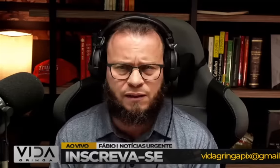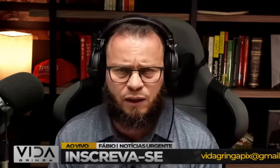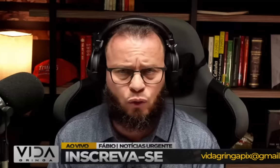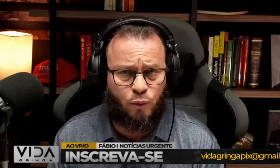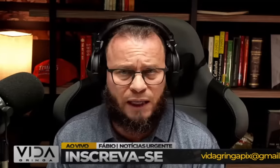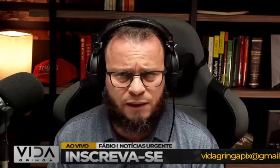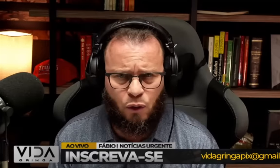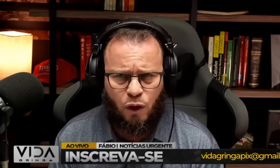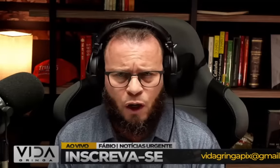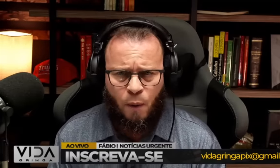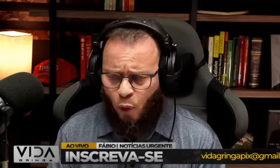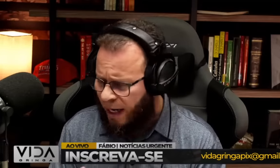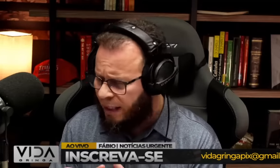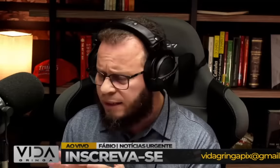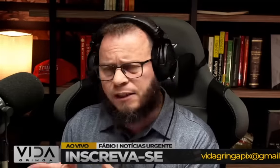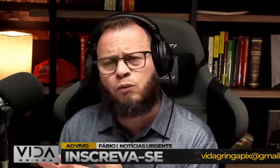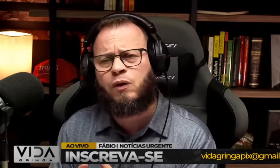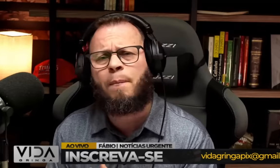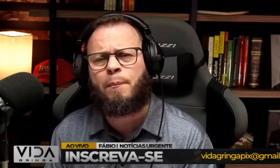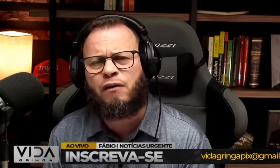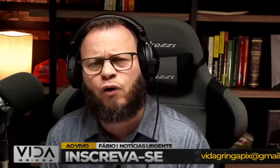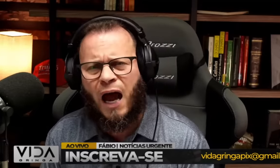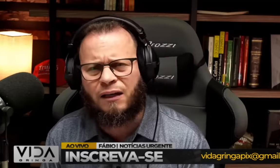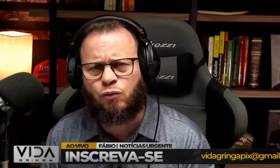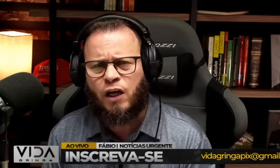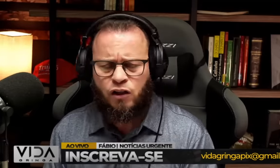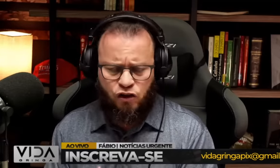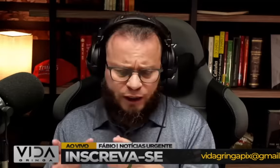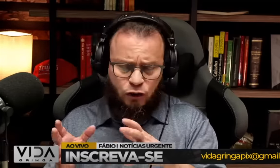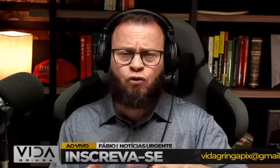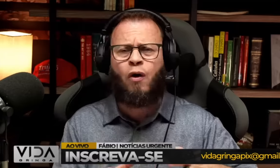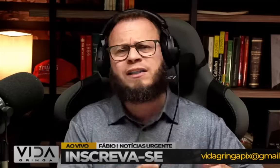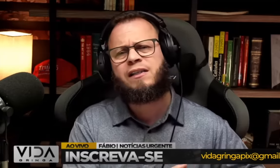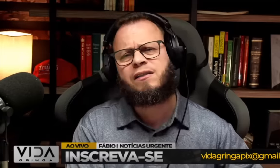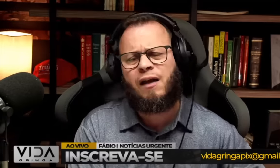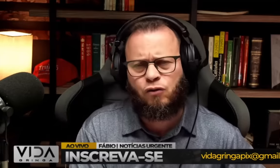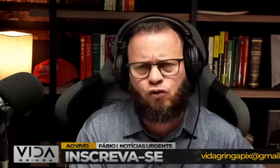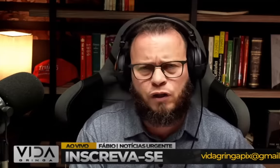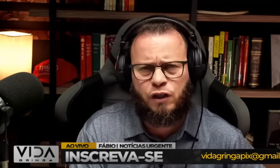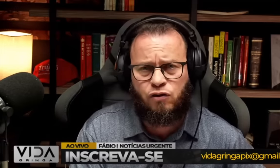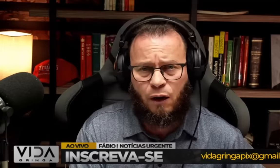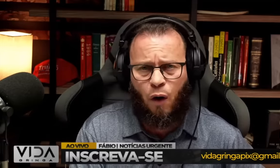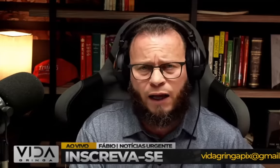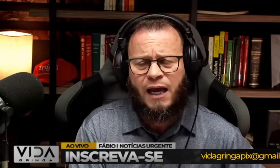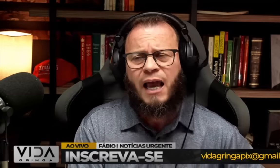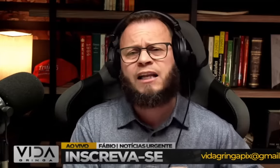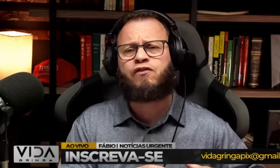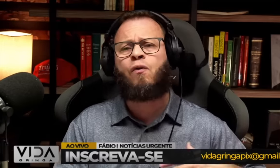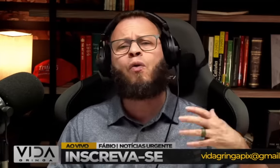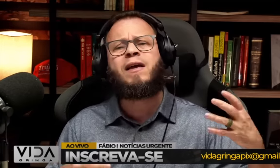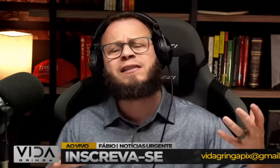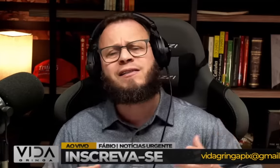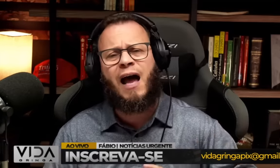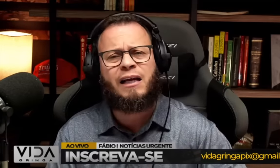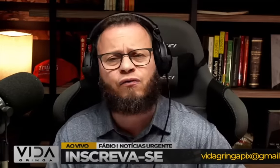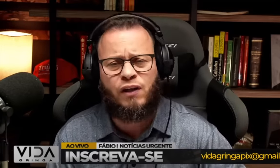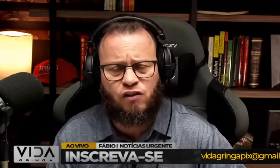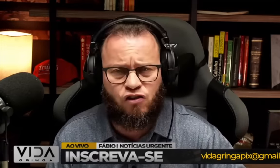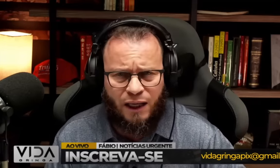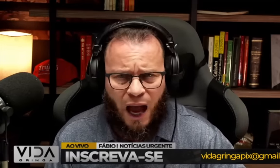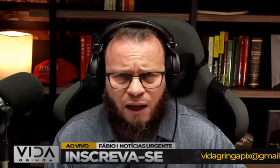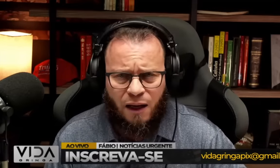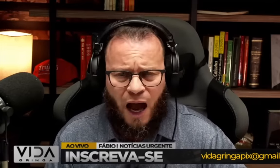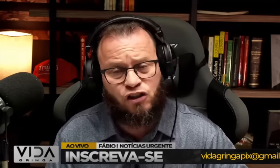acontecendo no Brasil por que que eles estão tão apavorados de que nos Estados Unidos agora eles vão começar a